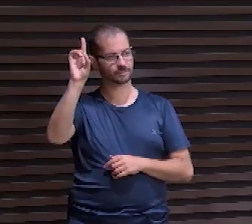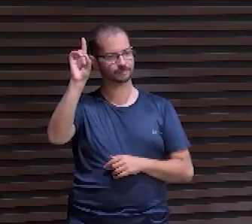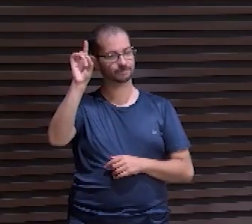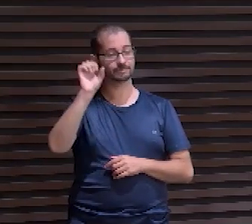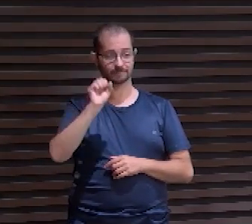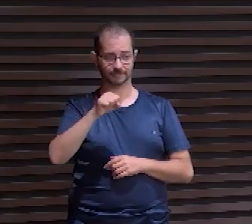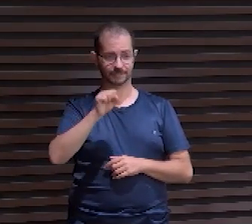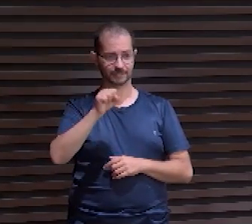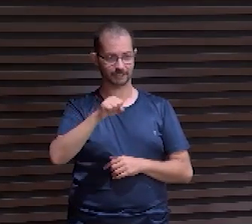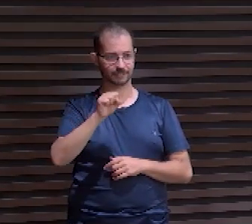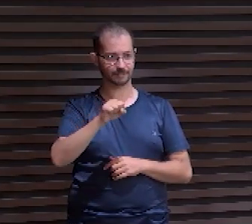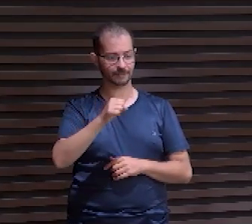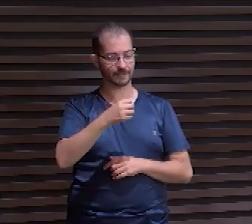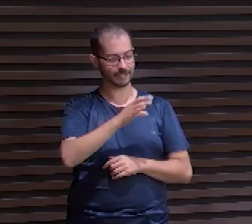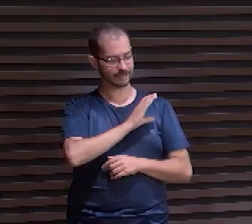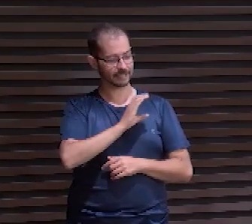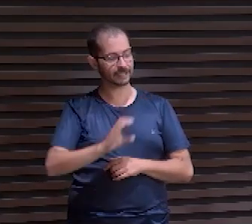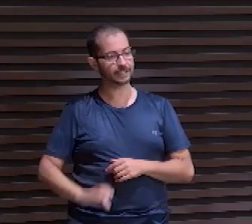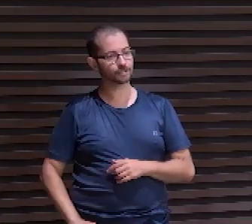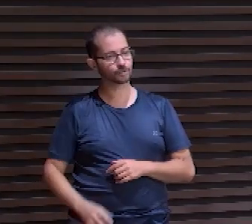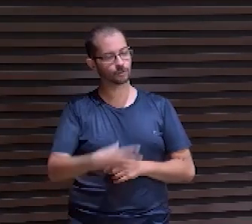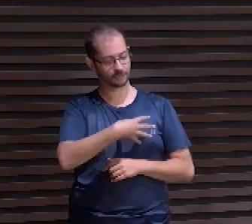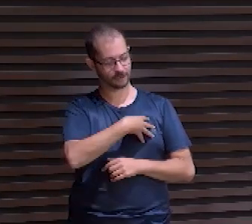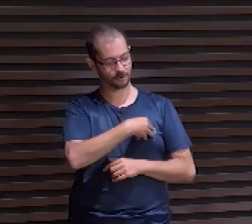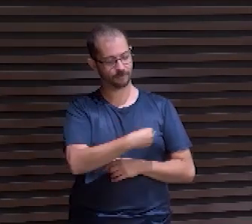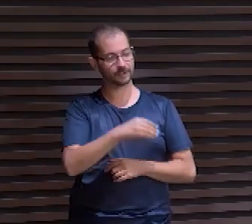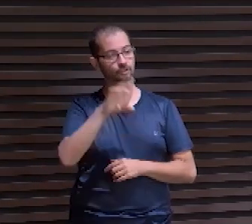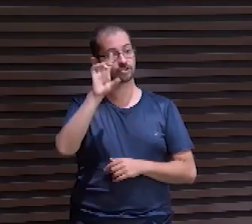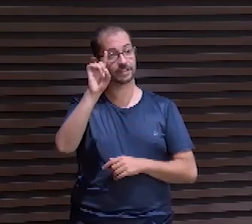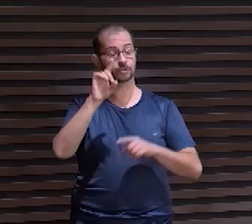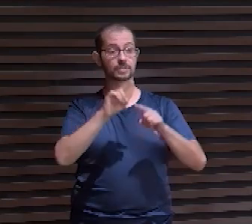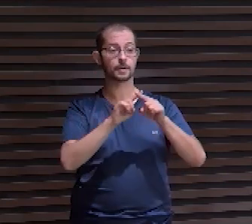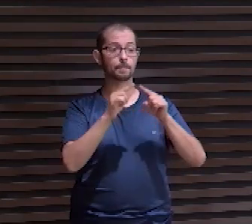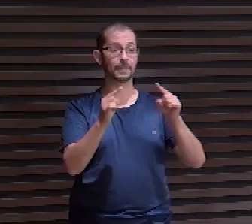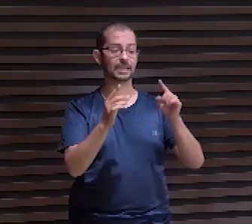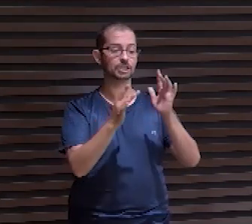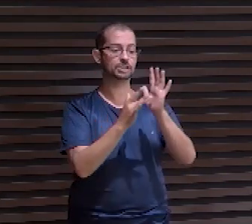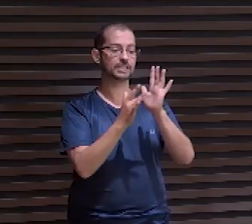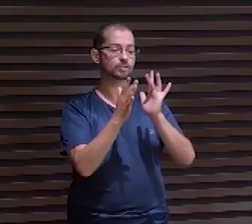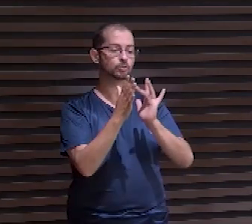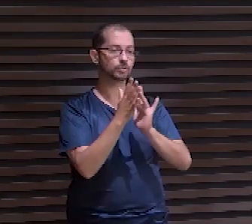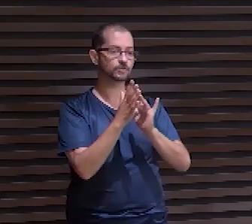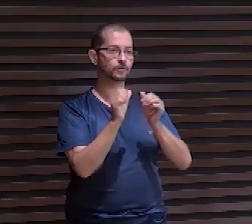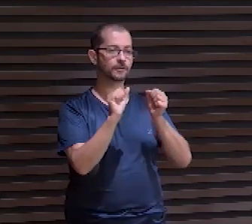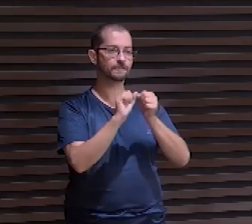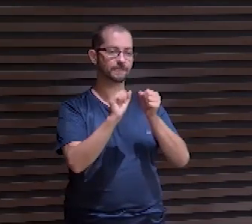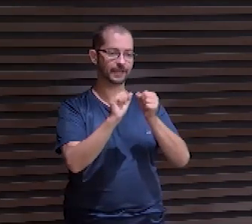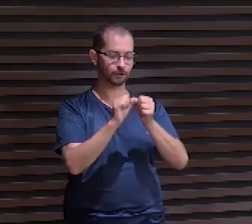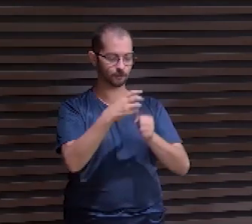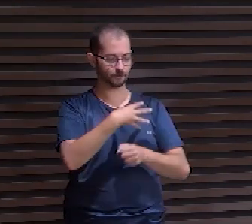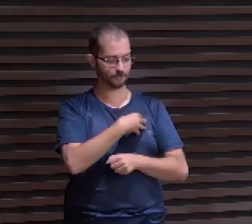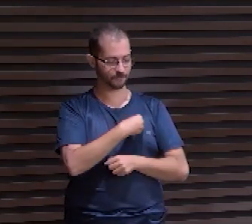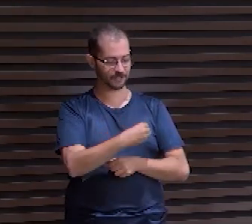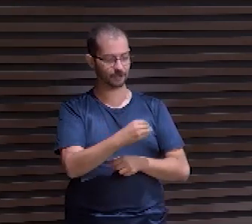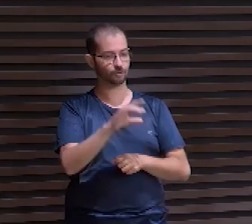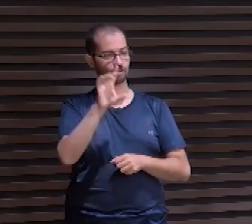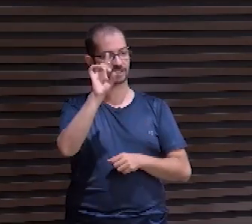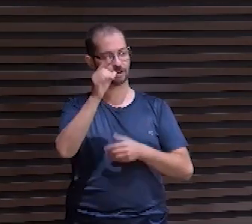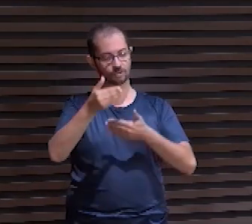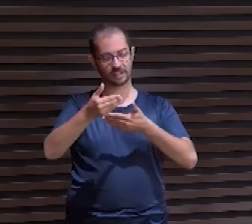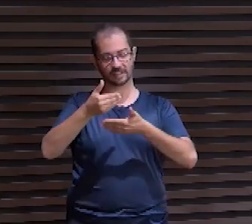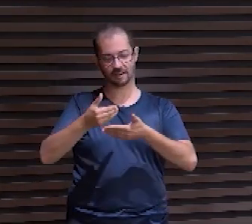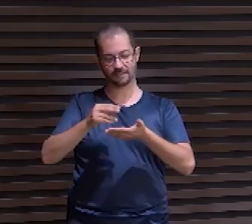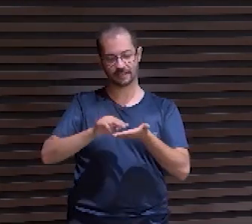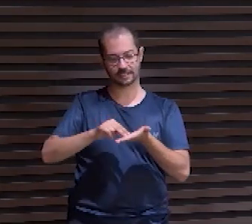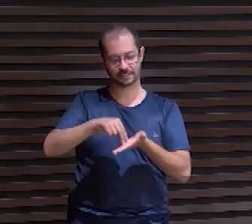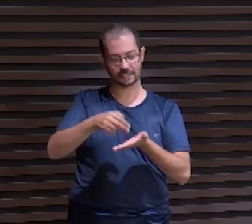Sim, Cristo é o Filho de Deus. Mas Jesus foi feito Filho de Deus pela ressurreição.